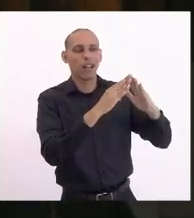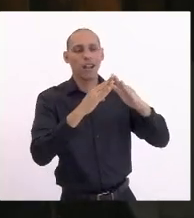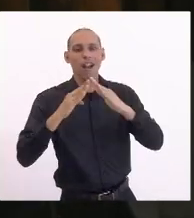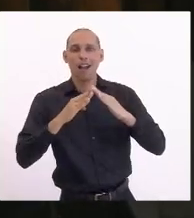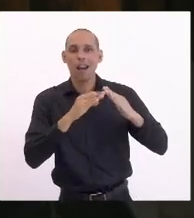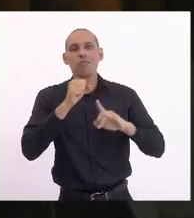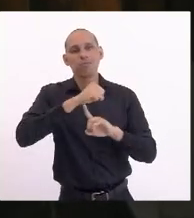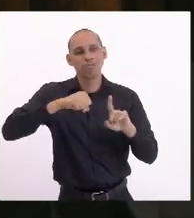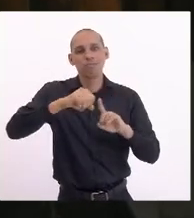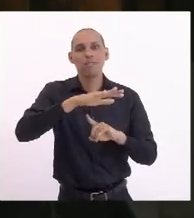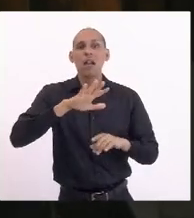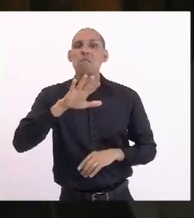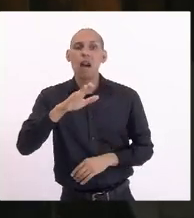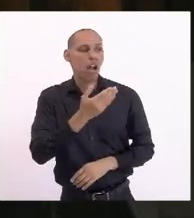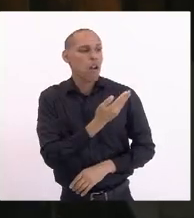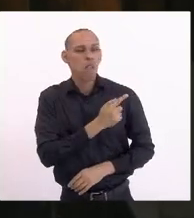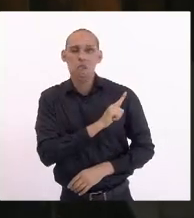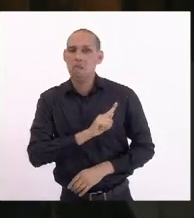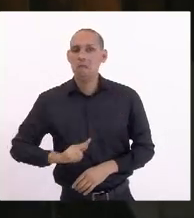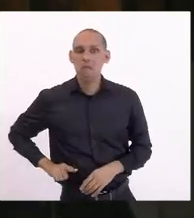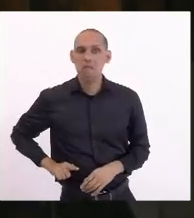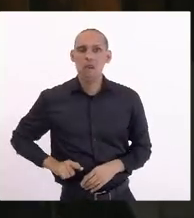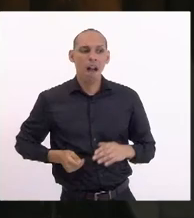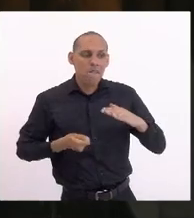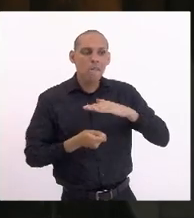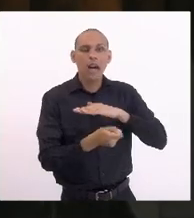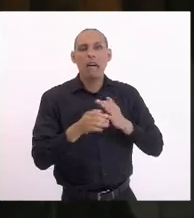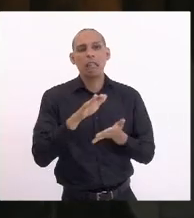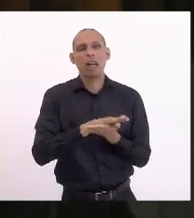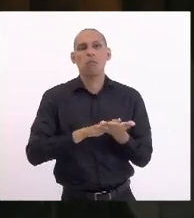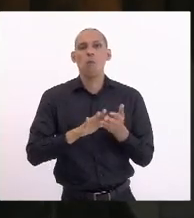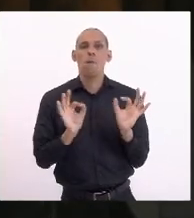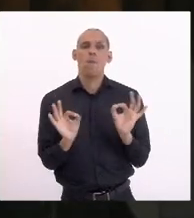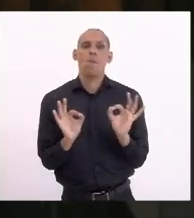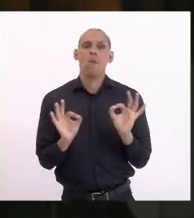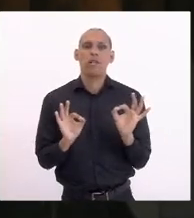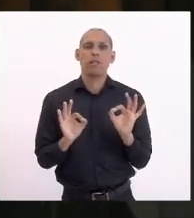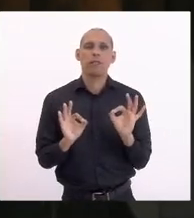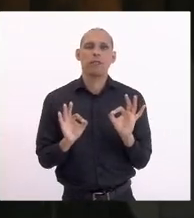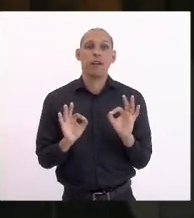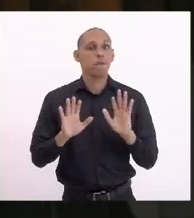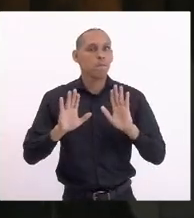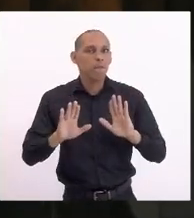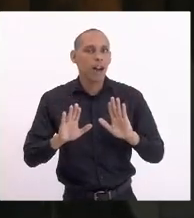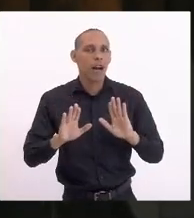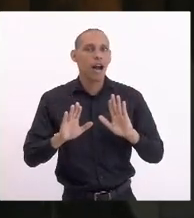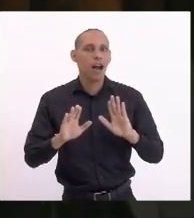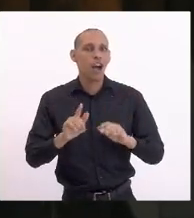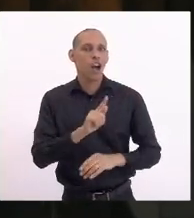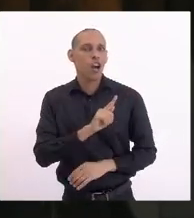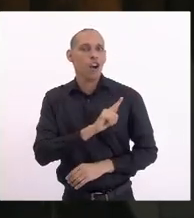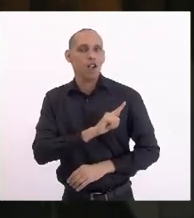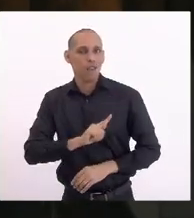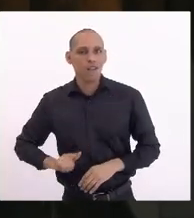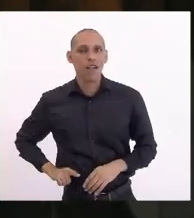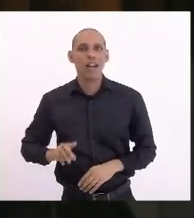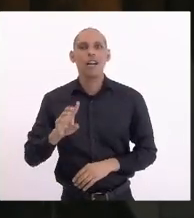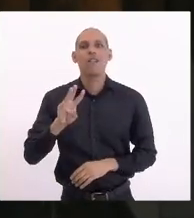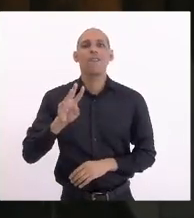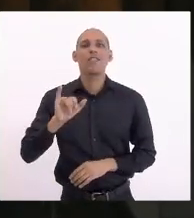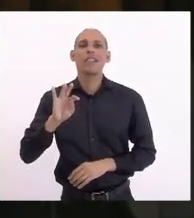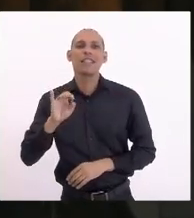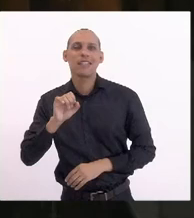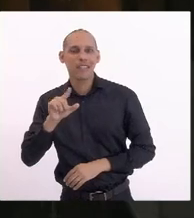governantes nunca investiram. Aí houve um acordo nessa casa, no primeiro ano do governo Wilson Witz, que ele